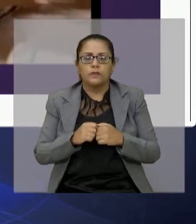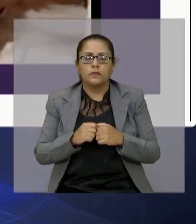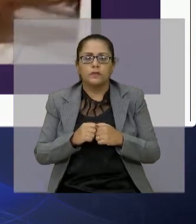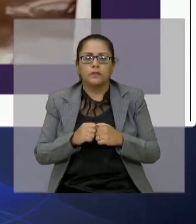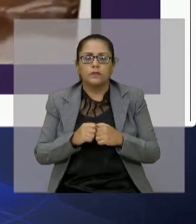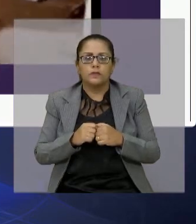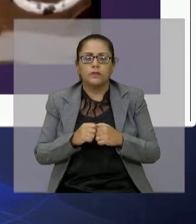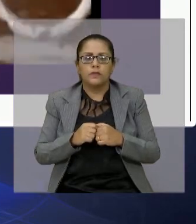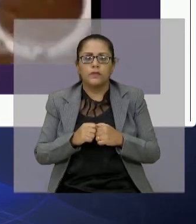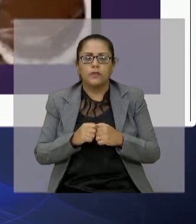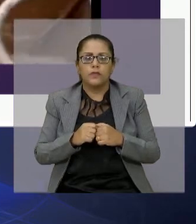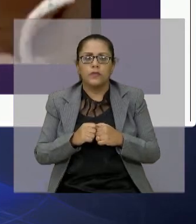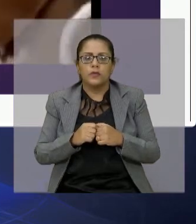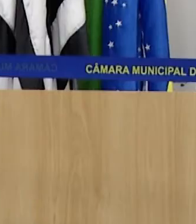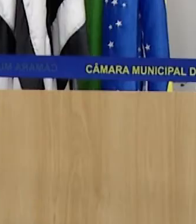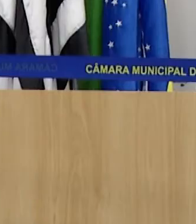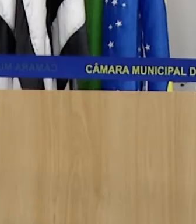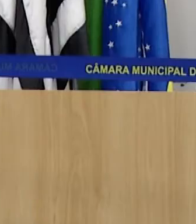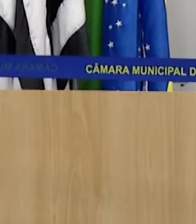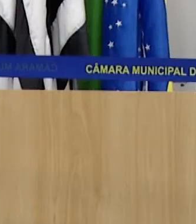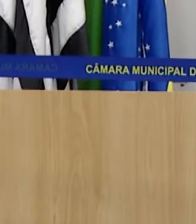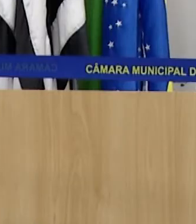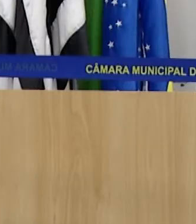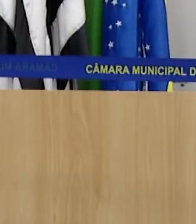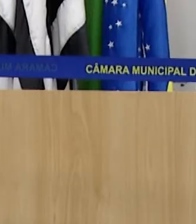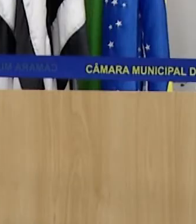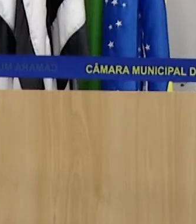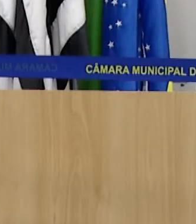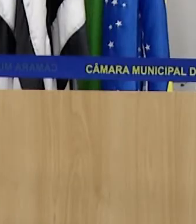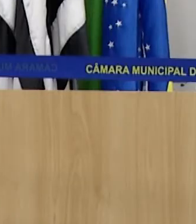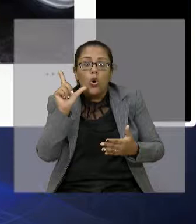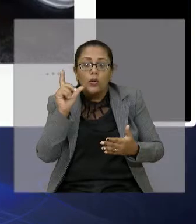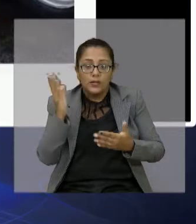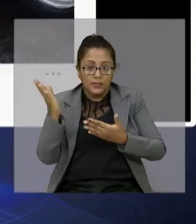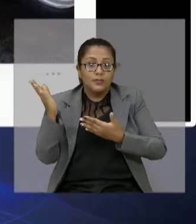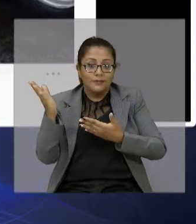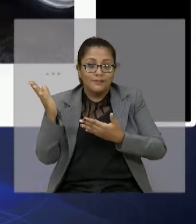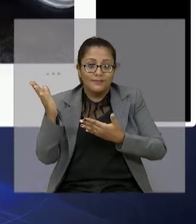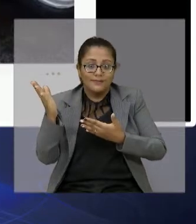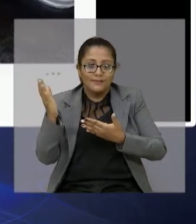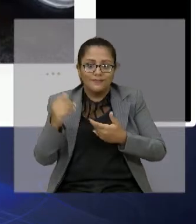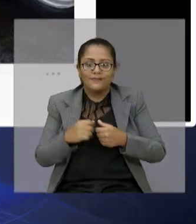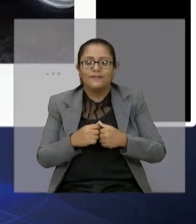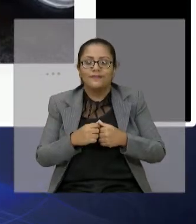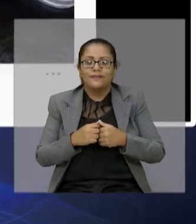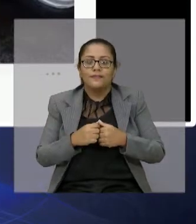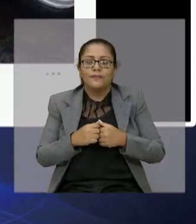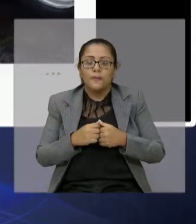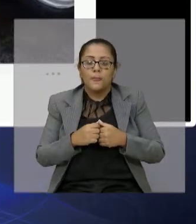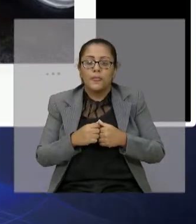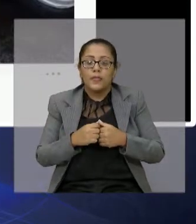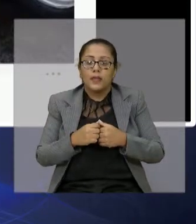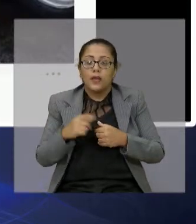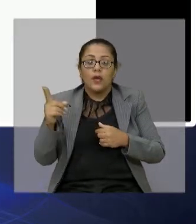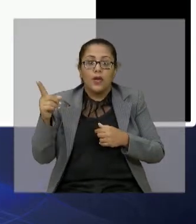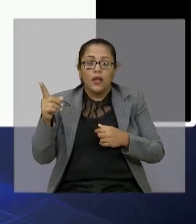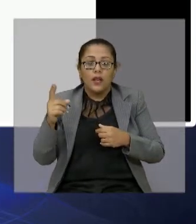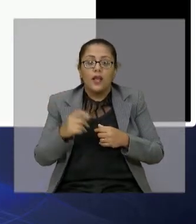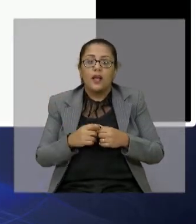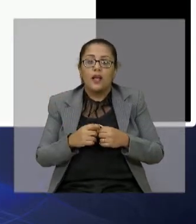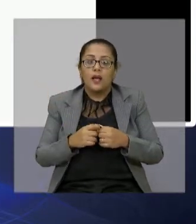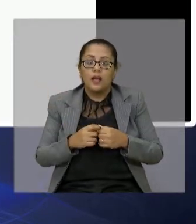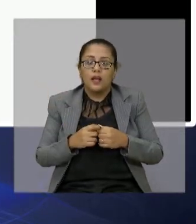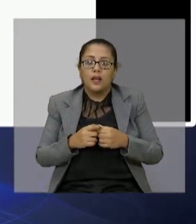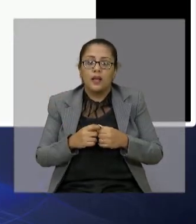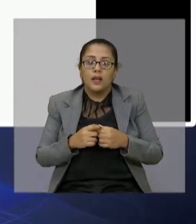enchente no Jardim do Lago. O vereador Juvenil Silvério destacou que ações de prevenção vêm sendo realizadas